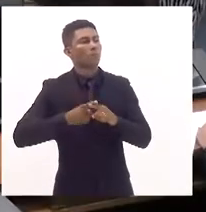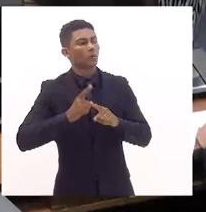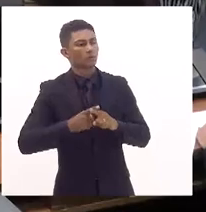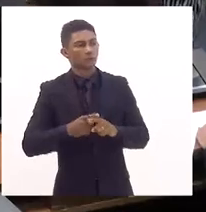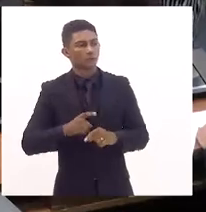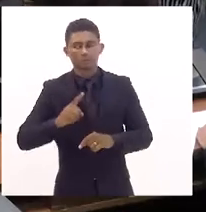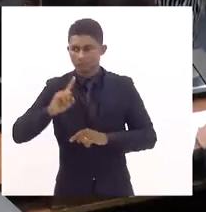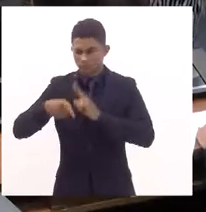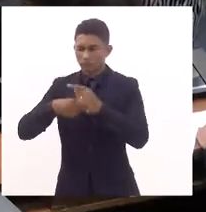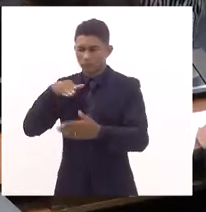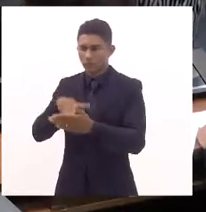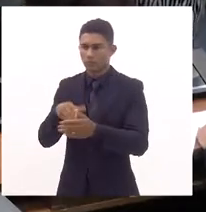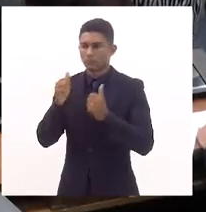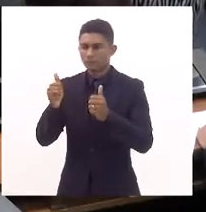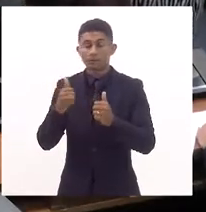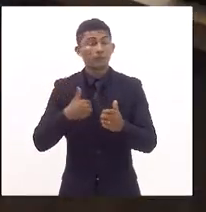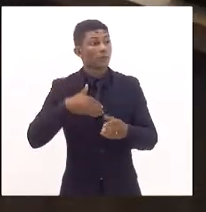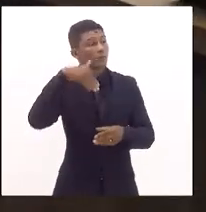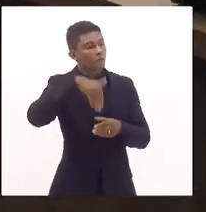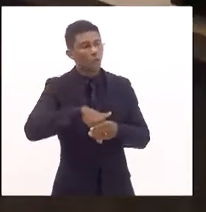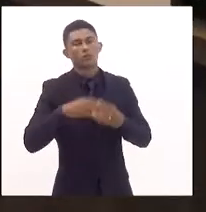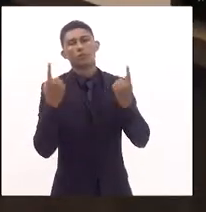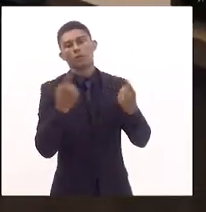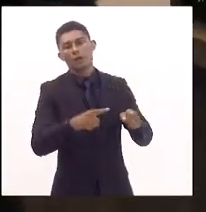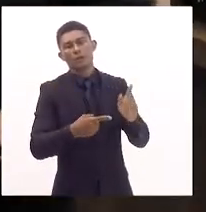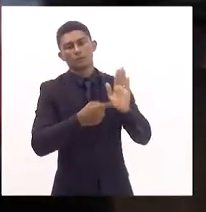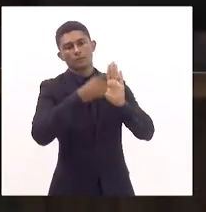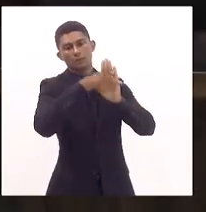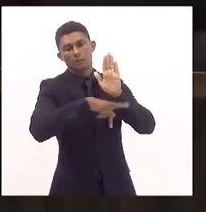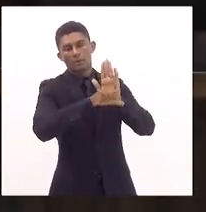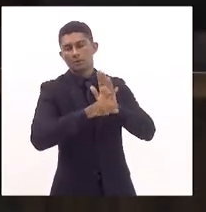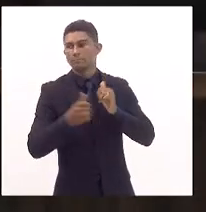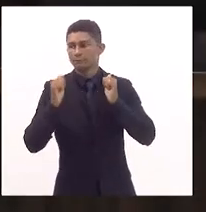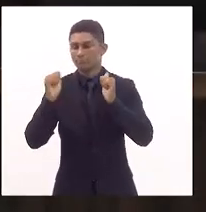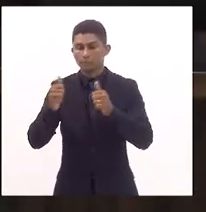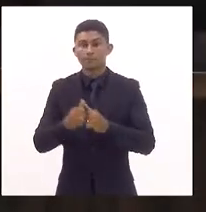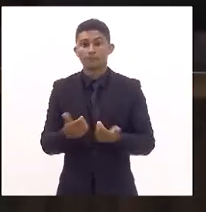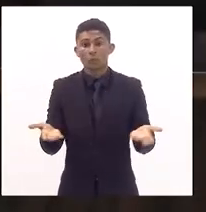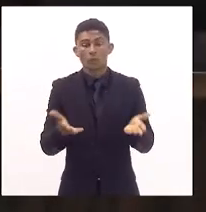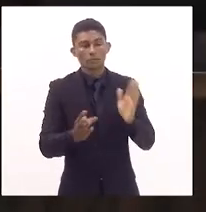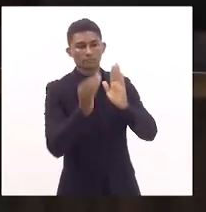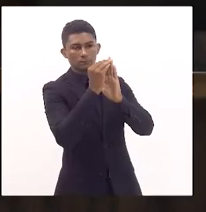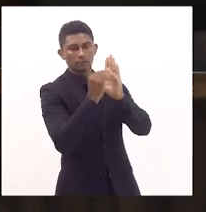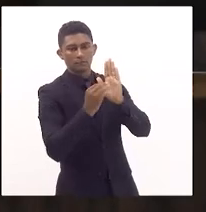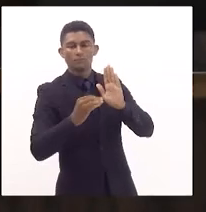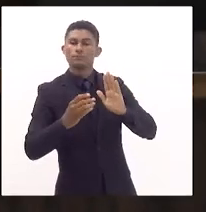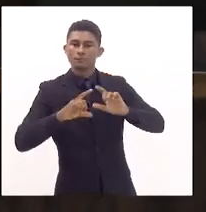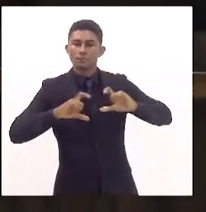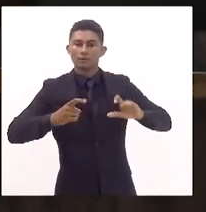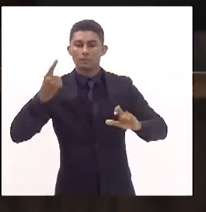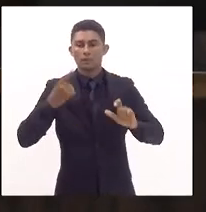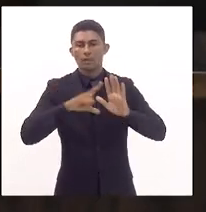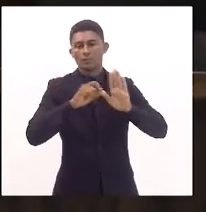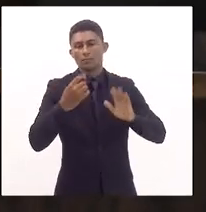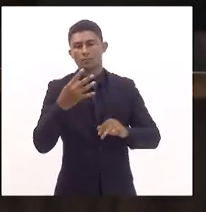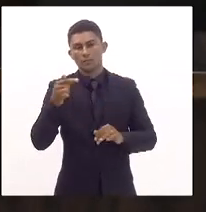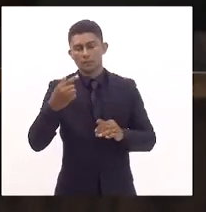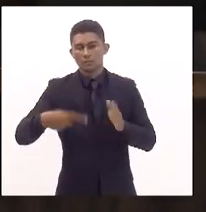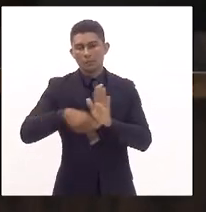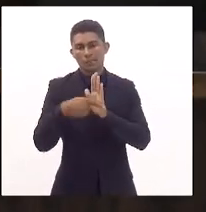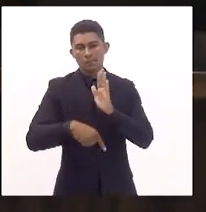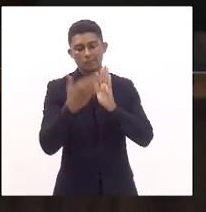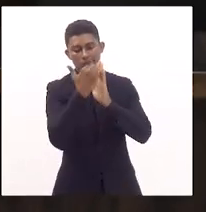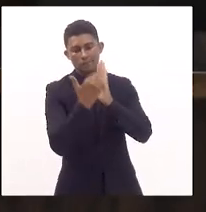ao final. Presidente, eu vou votar contrariamente ao projeto. Ok. Incluídos na ordem do dia, de acordo com o parágrafo 1º do artigo 47 do Regimento